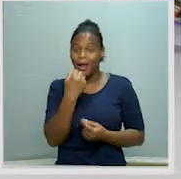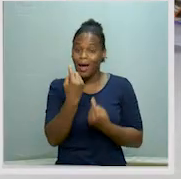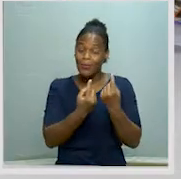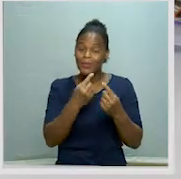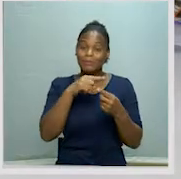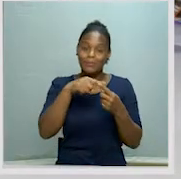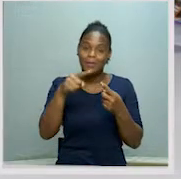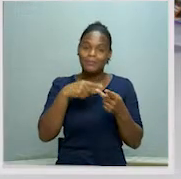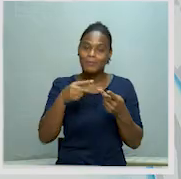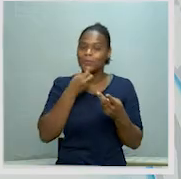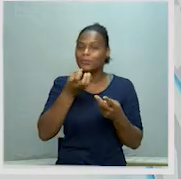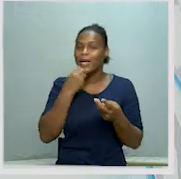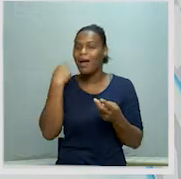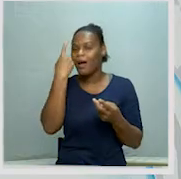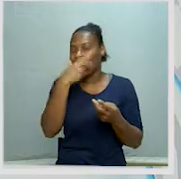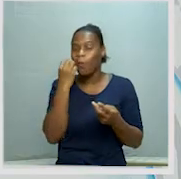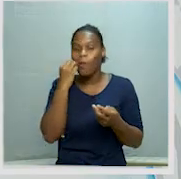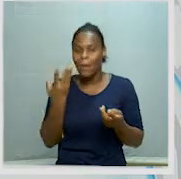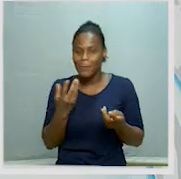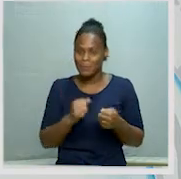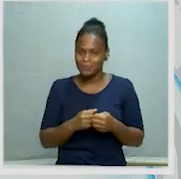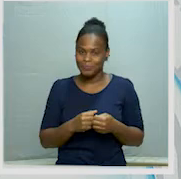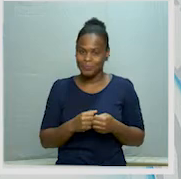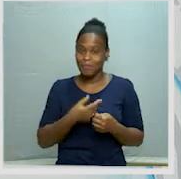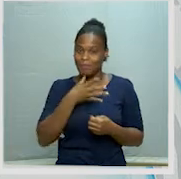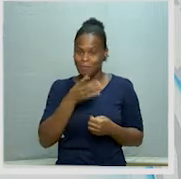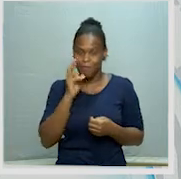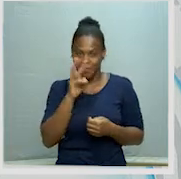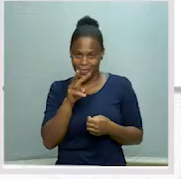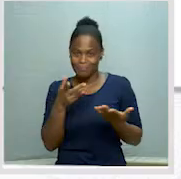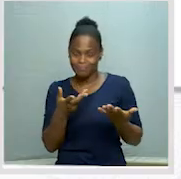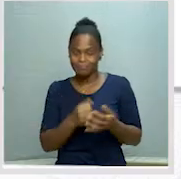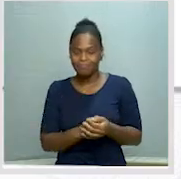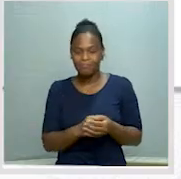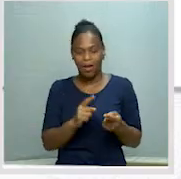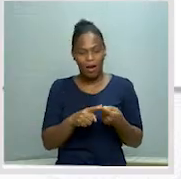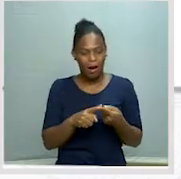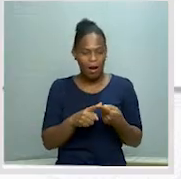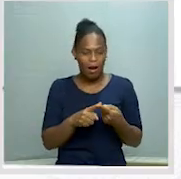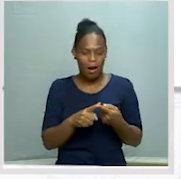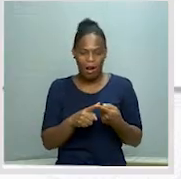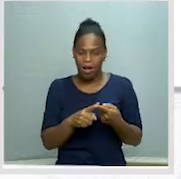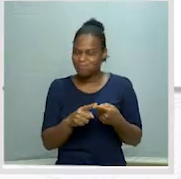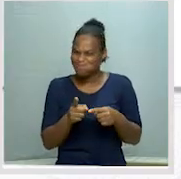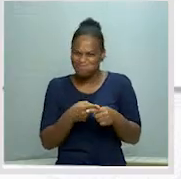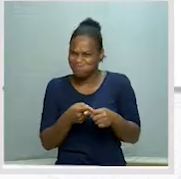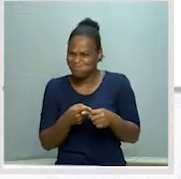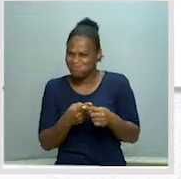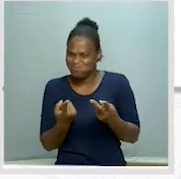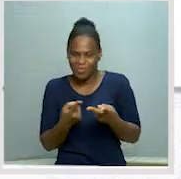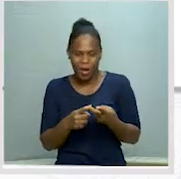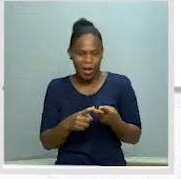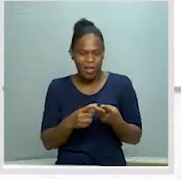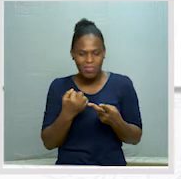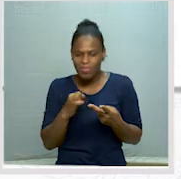estético tem algumas características, ok? Vamos às características. É desinteressado, não